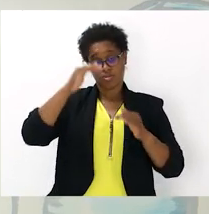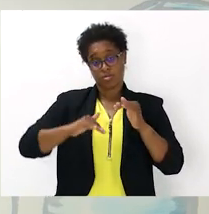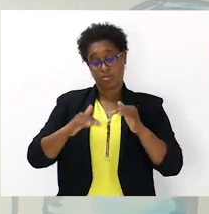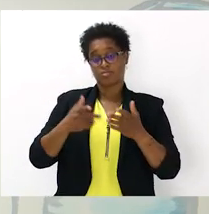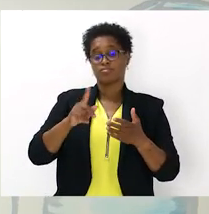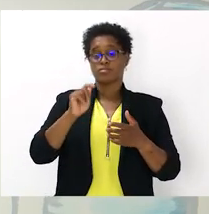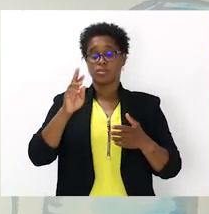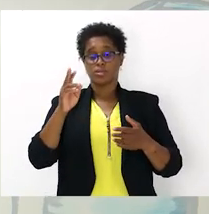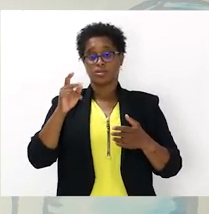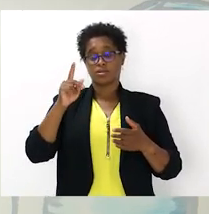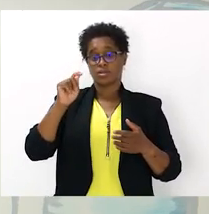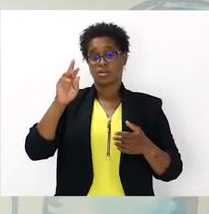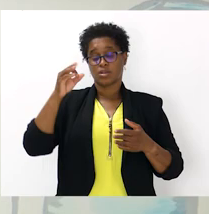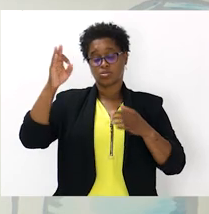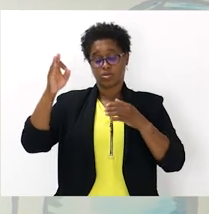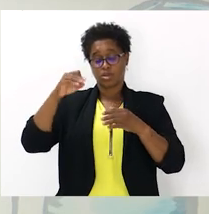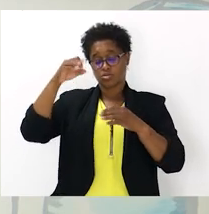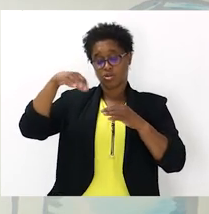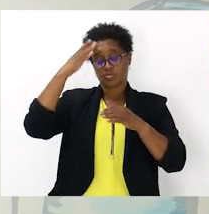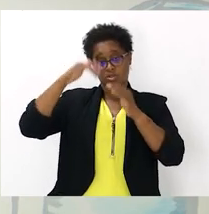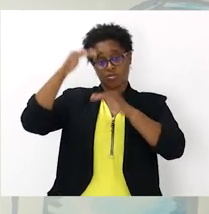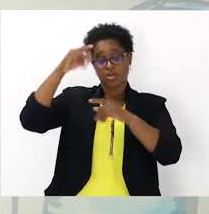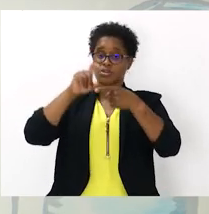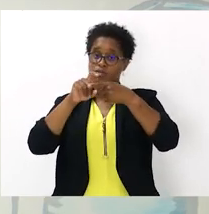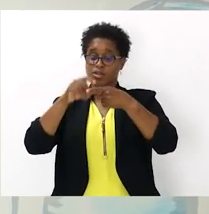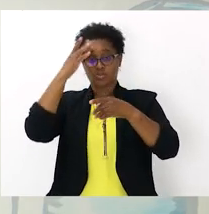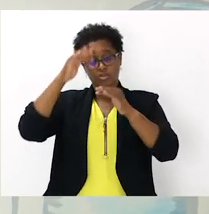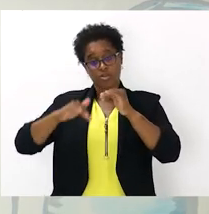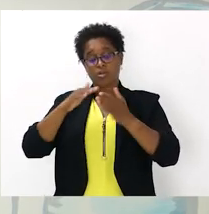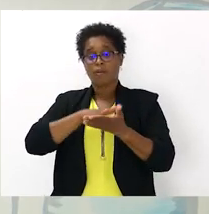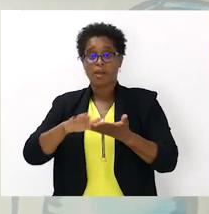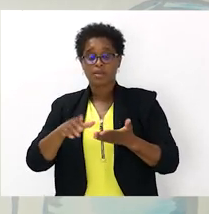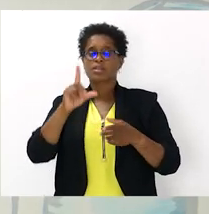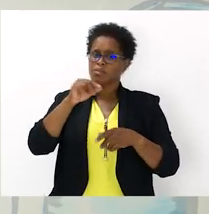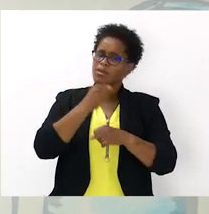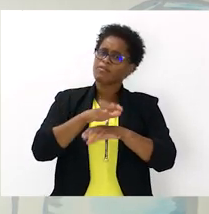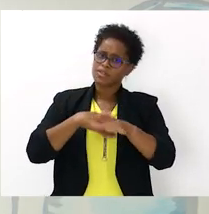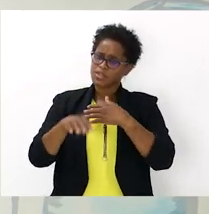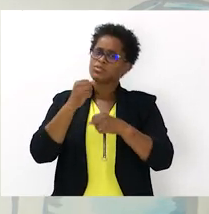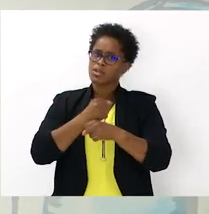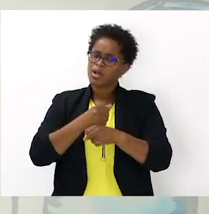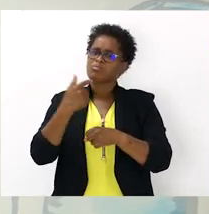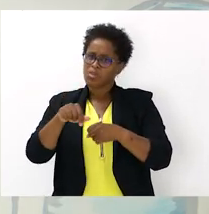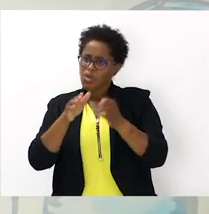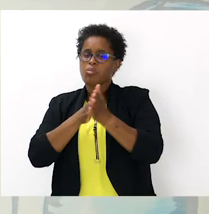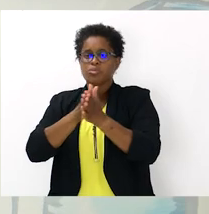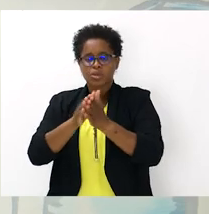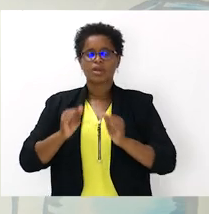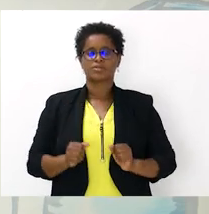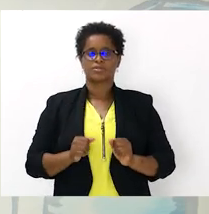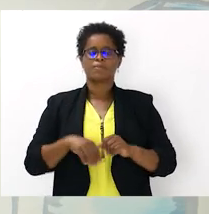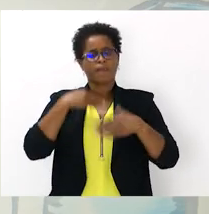e vamos dividir as bases. Também resolvemos exercício onde tivemos oportunidade